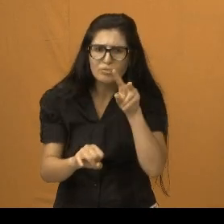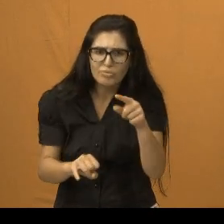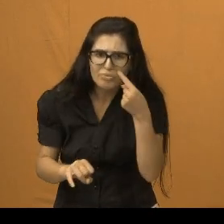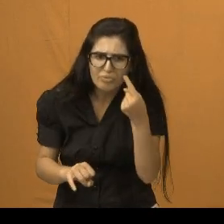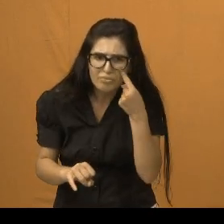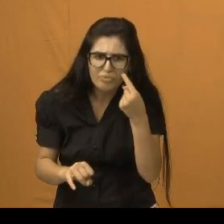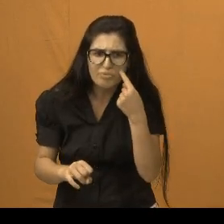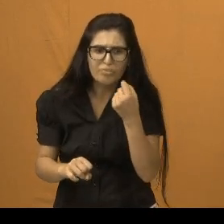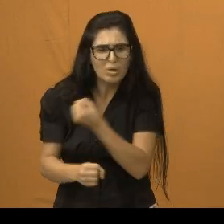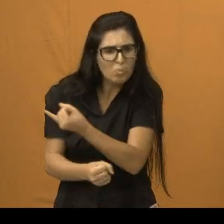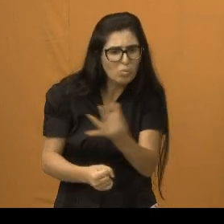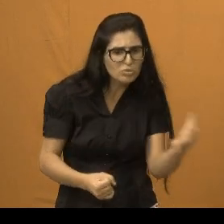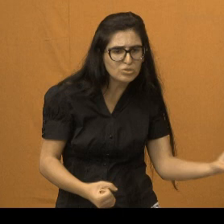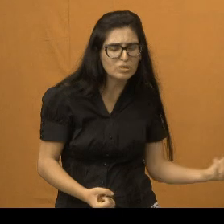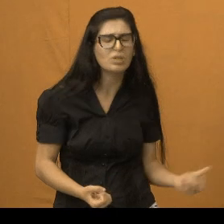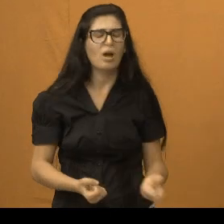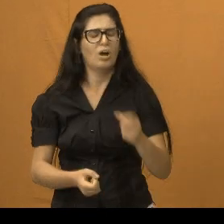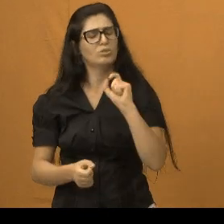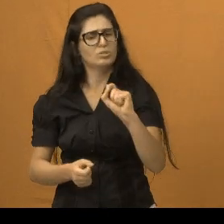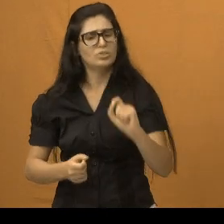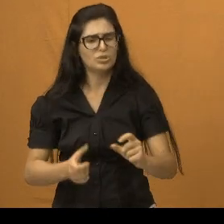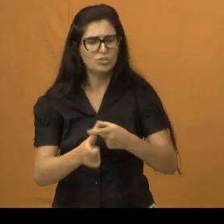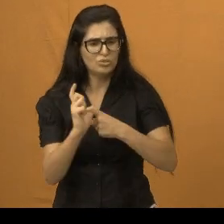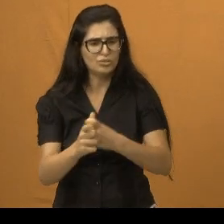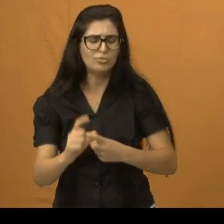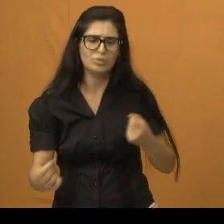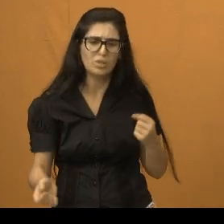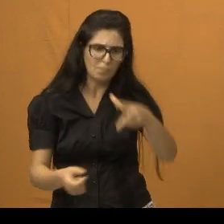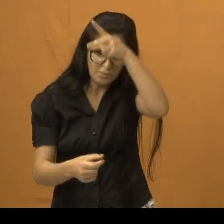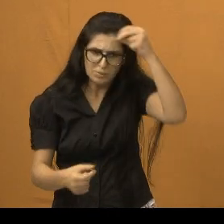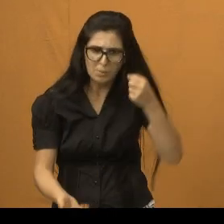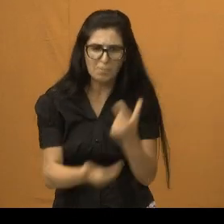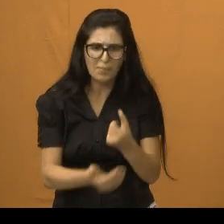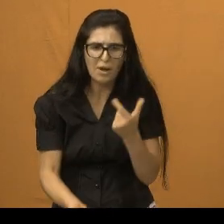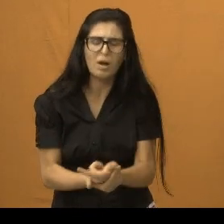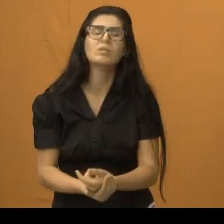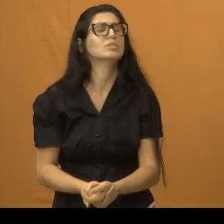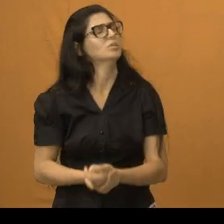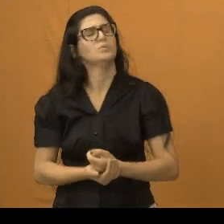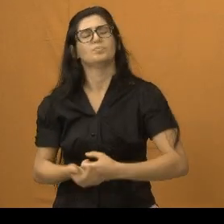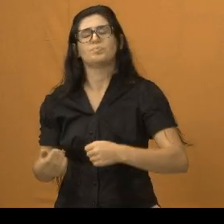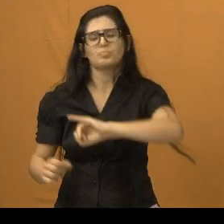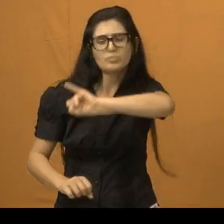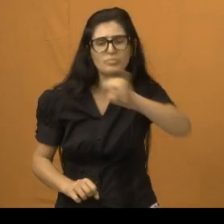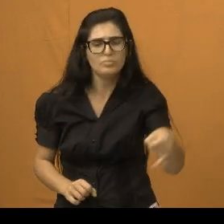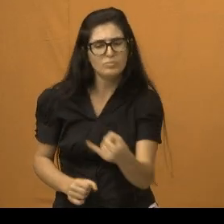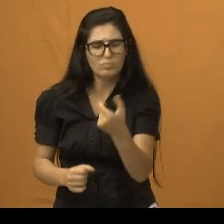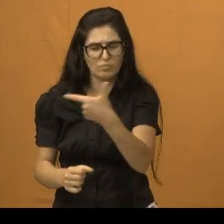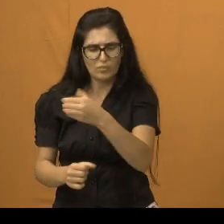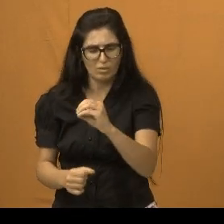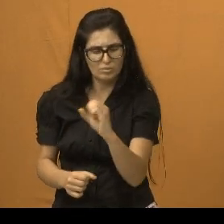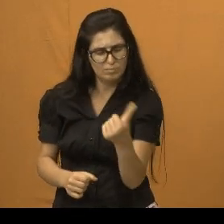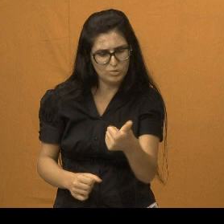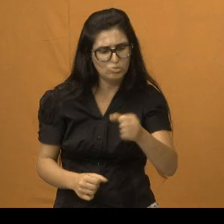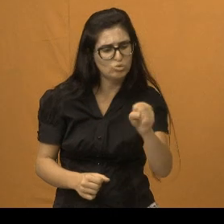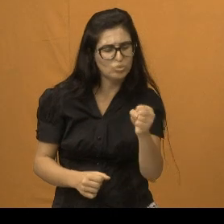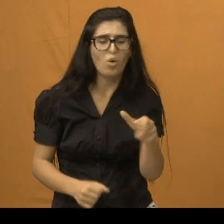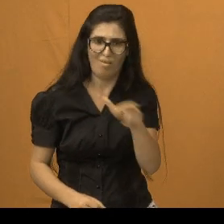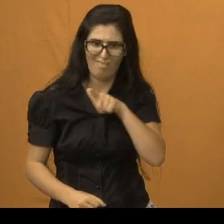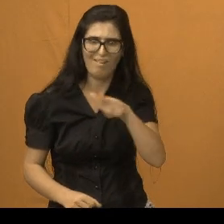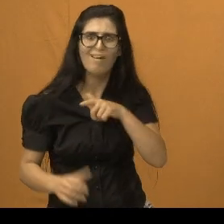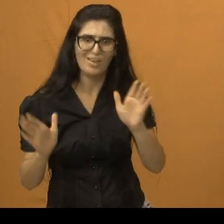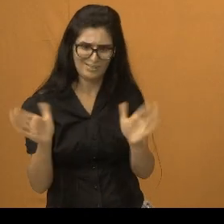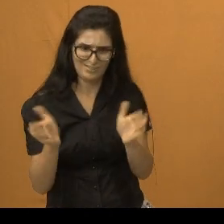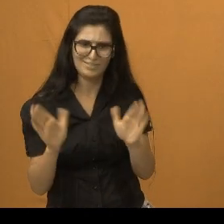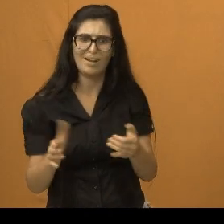na última semana de janeiro, né, de 2018, e onde também tem esses quadros apresentados. E